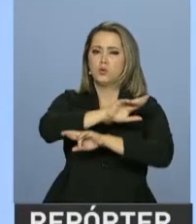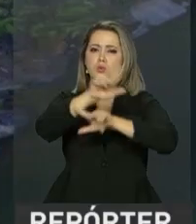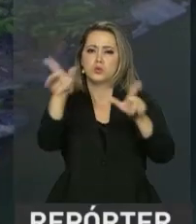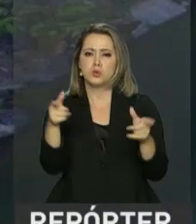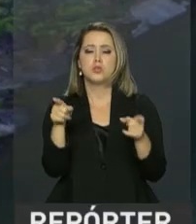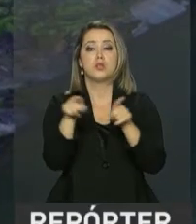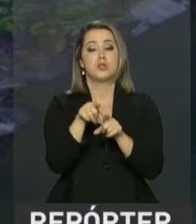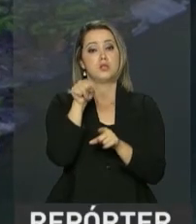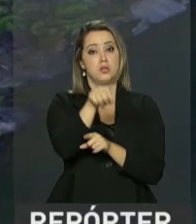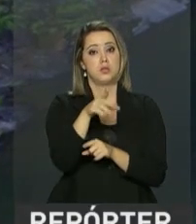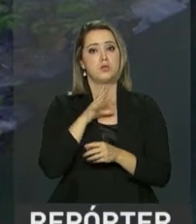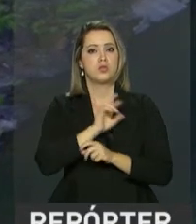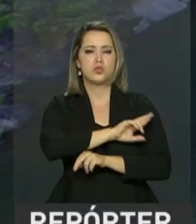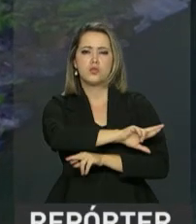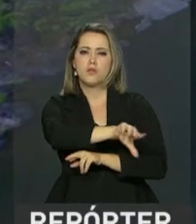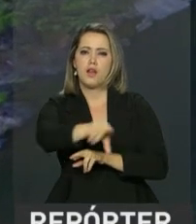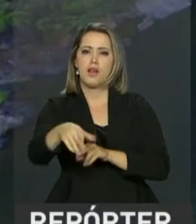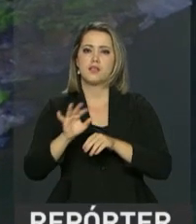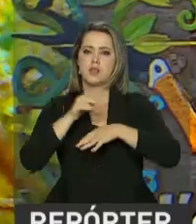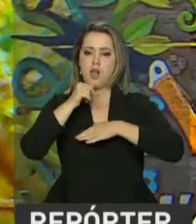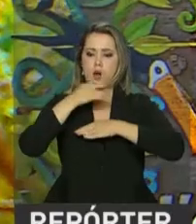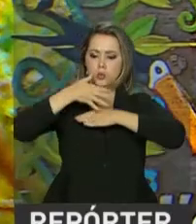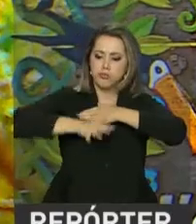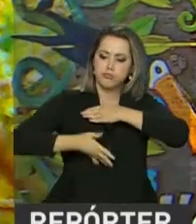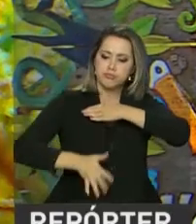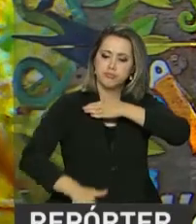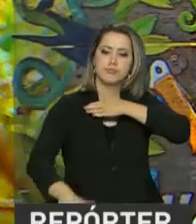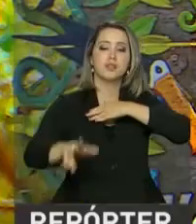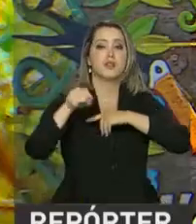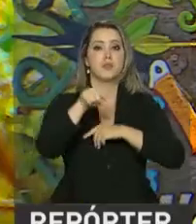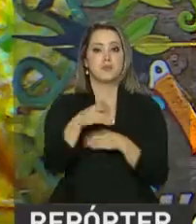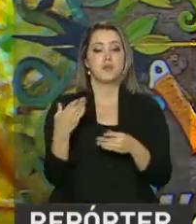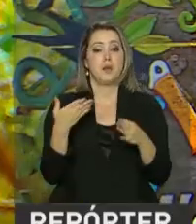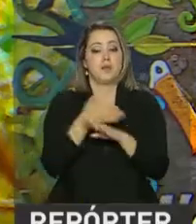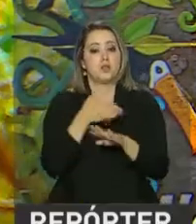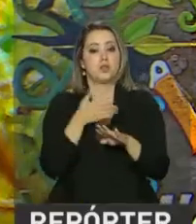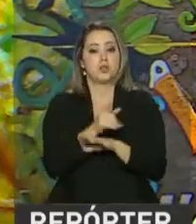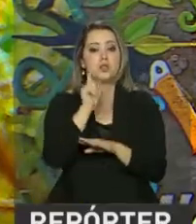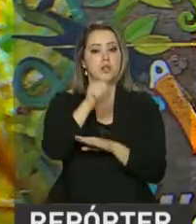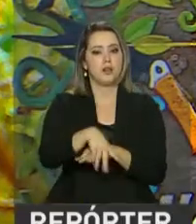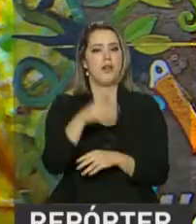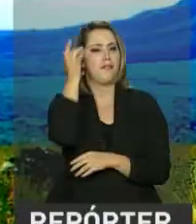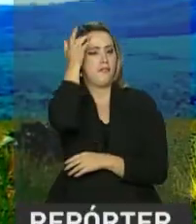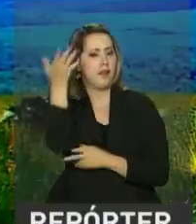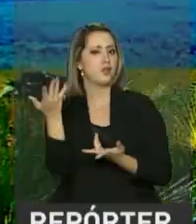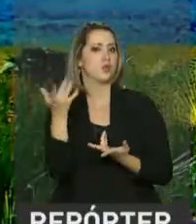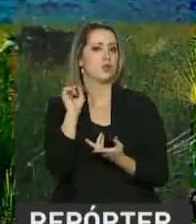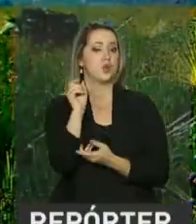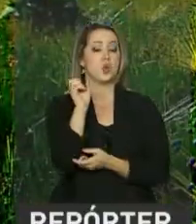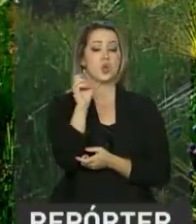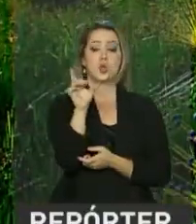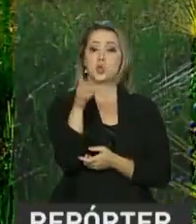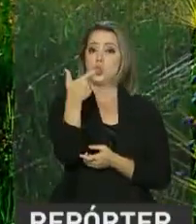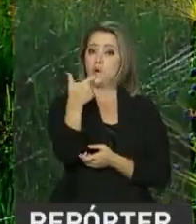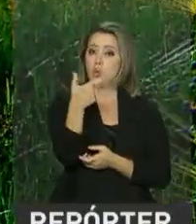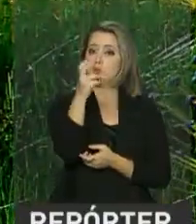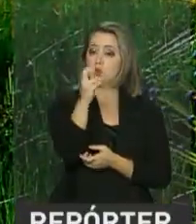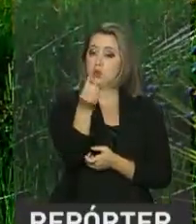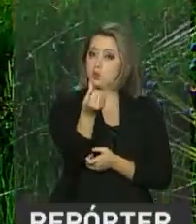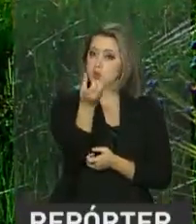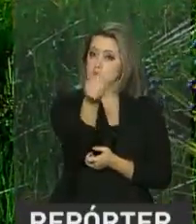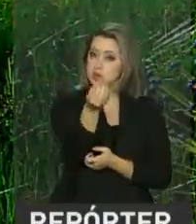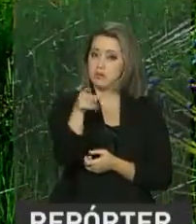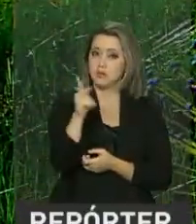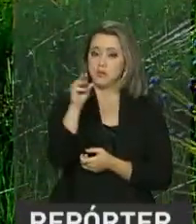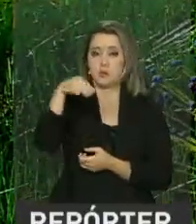além de centenas de cachoeiras o acesso a chapada dos veadeiros é fácil ficar apenas 260